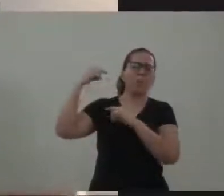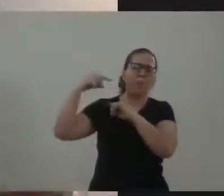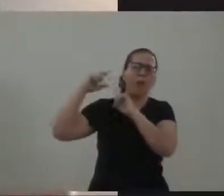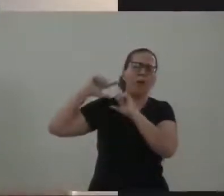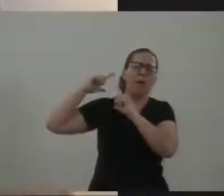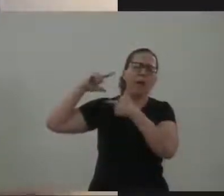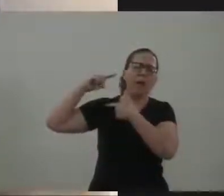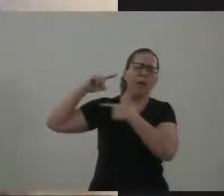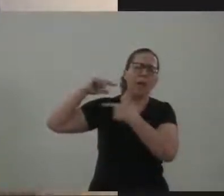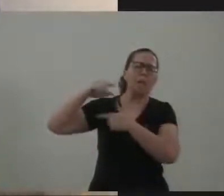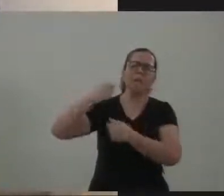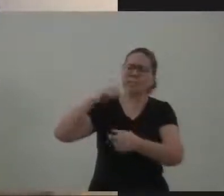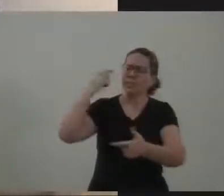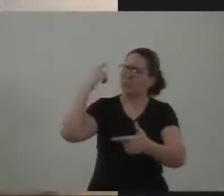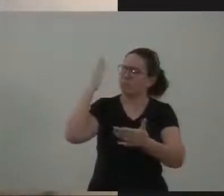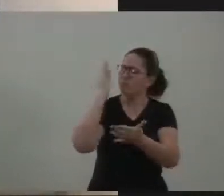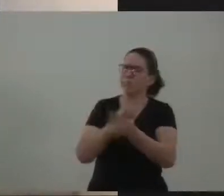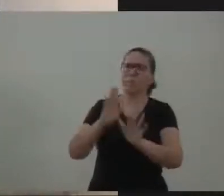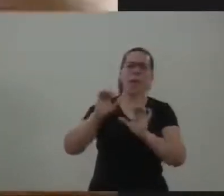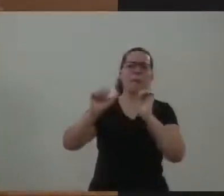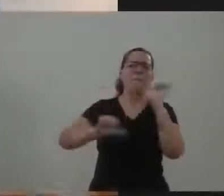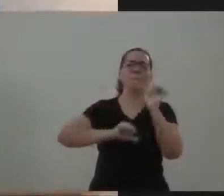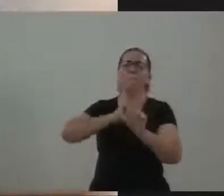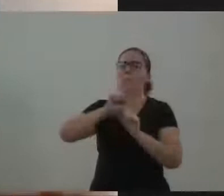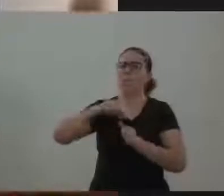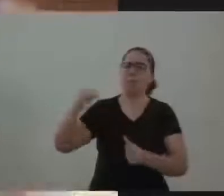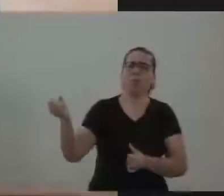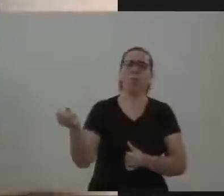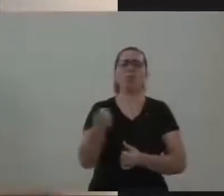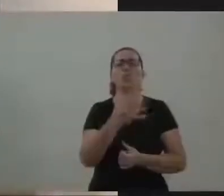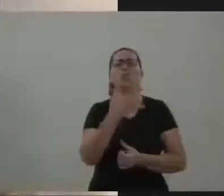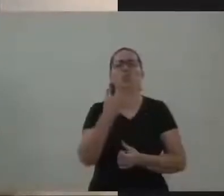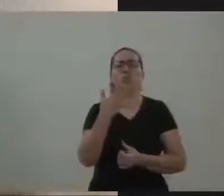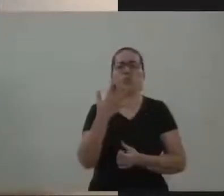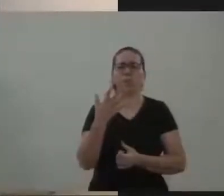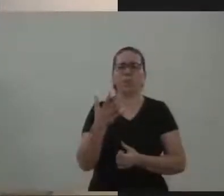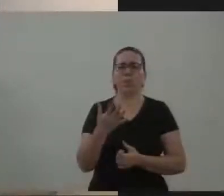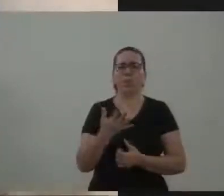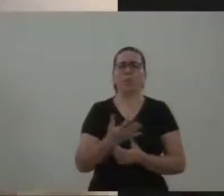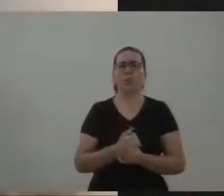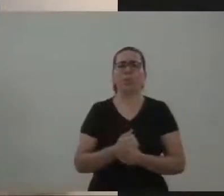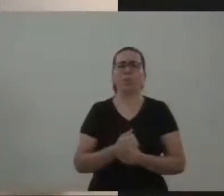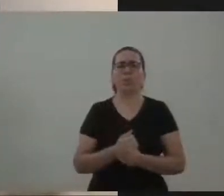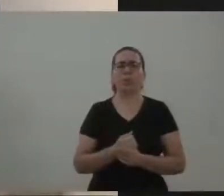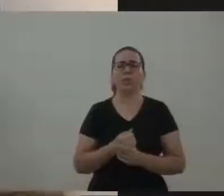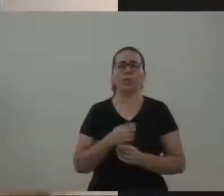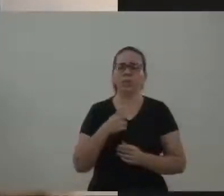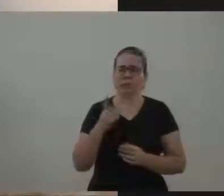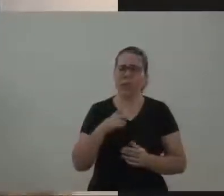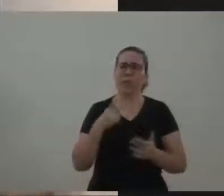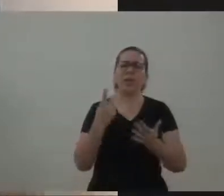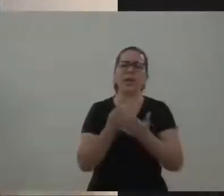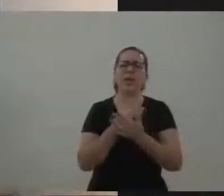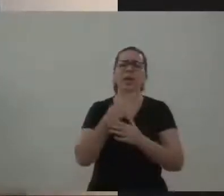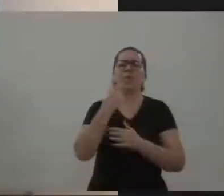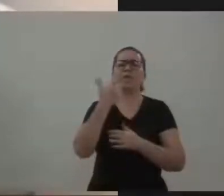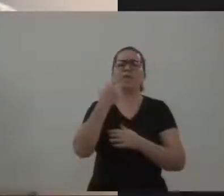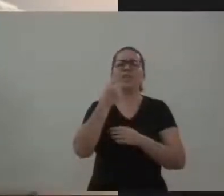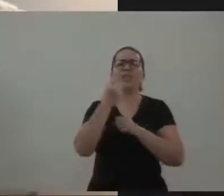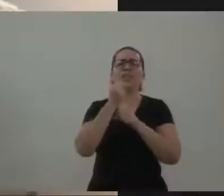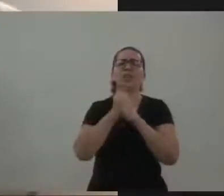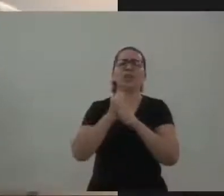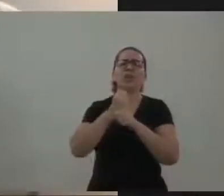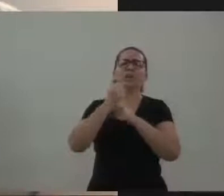tem que acabar, né? Tem que acabar e começar um novo ciclo, e assim vai. E isso acontece a cada 20 anos,